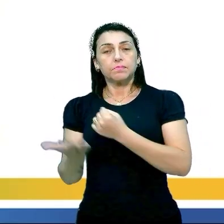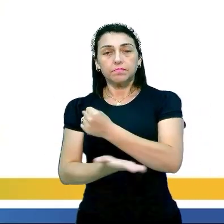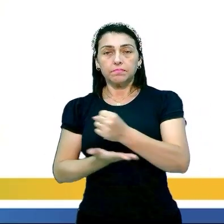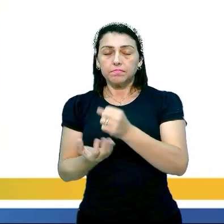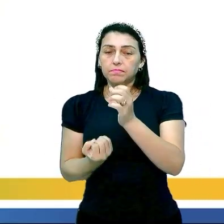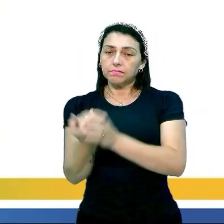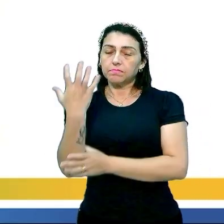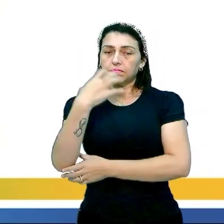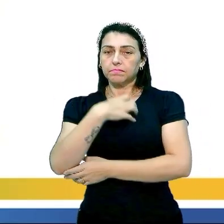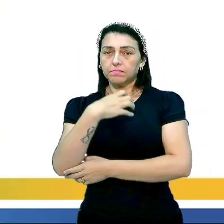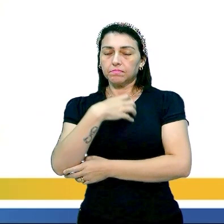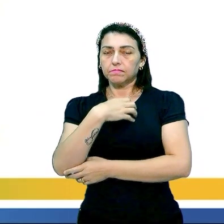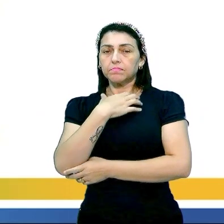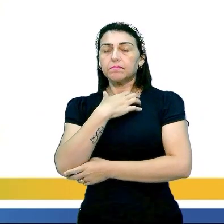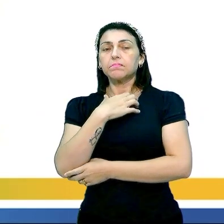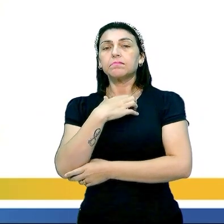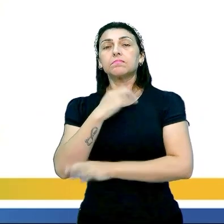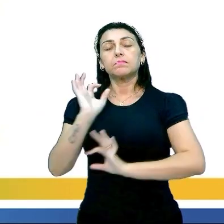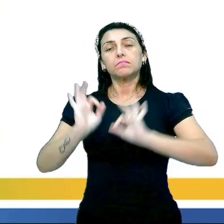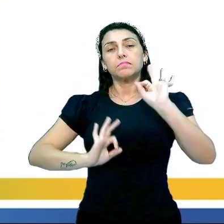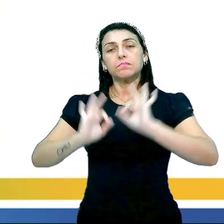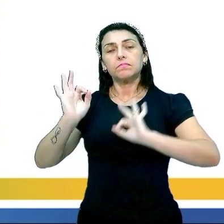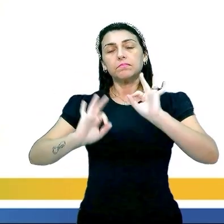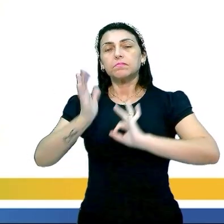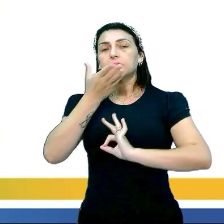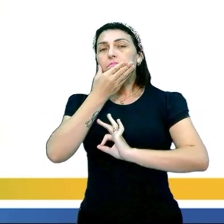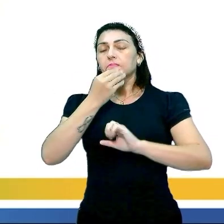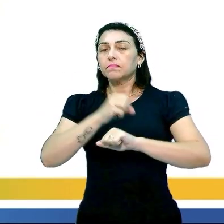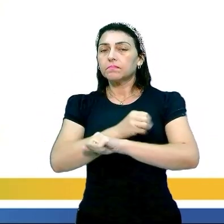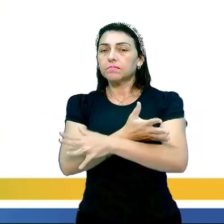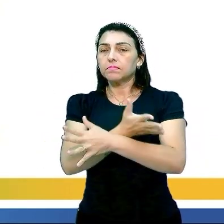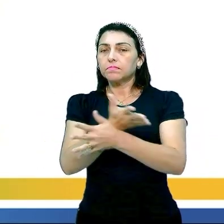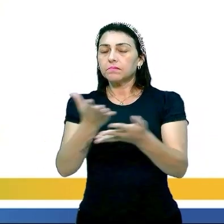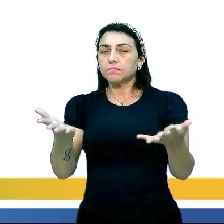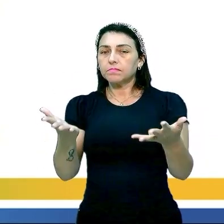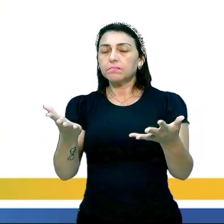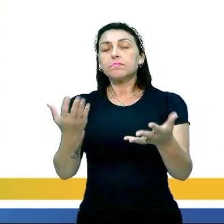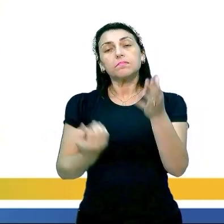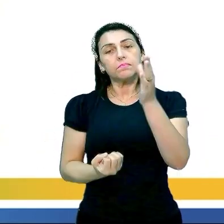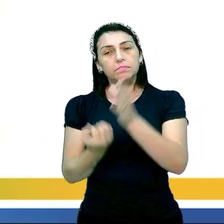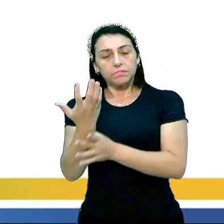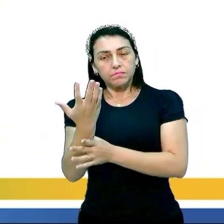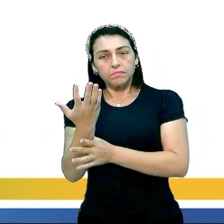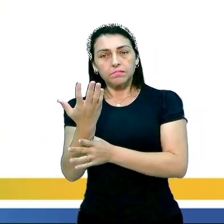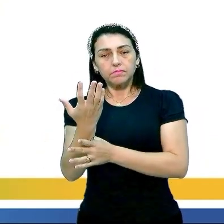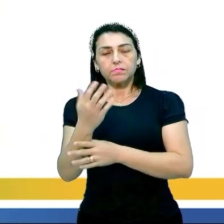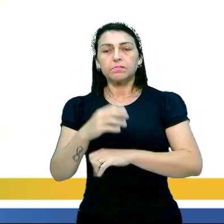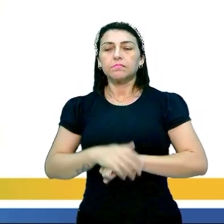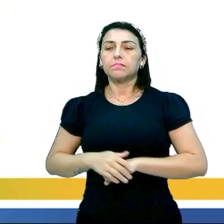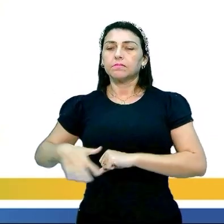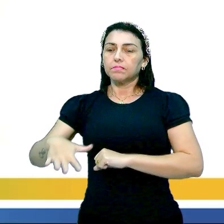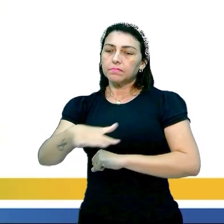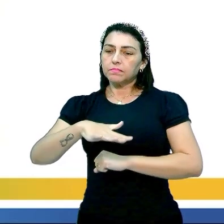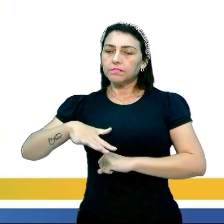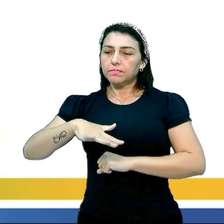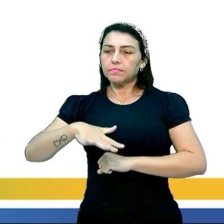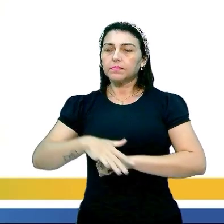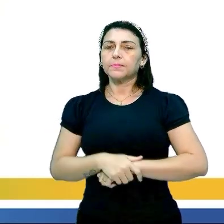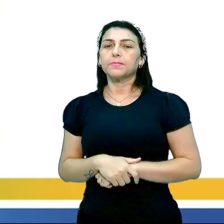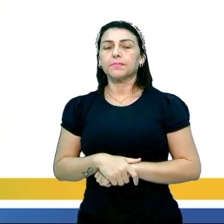de produção é a forma como os homens se organizam e distribuem a produção na